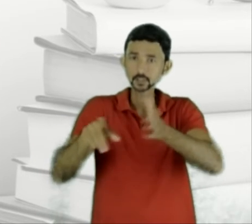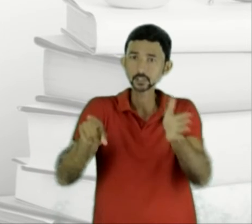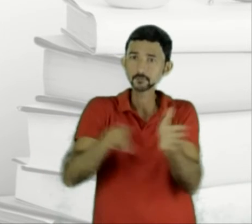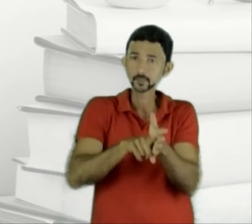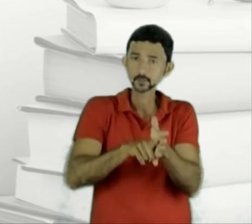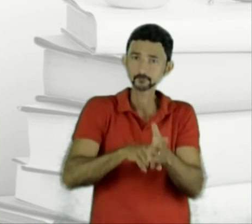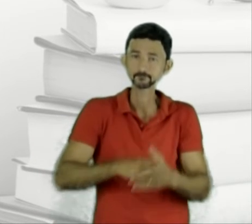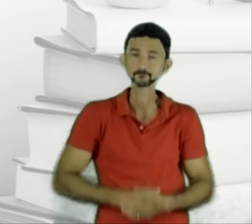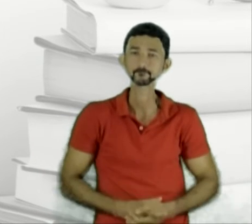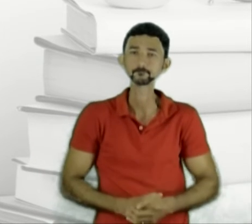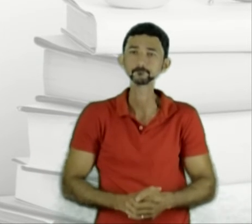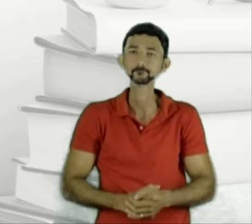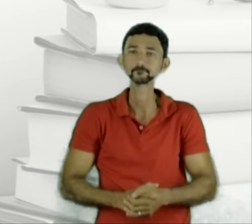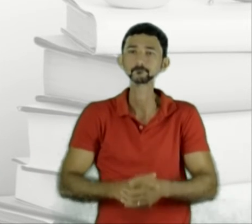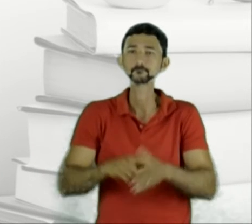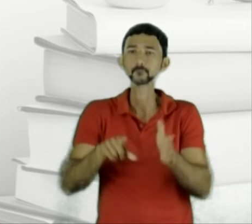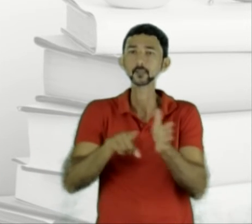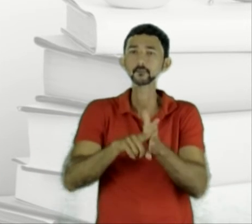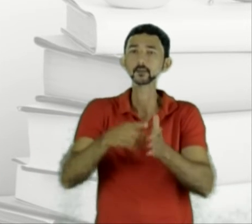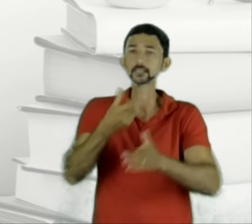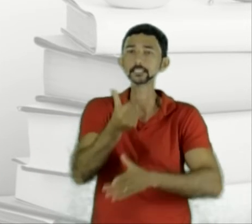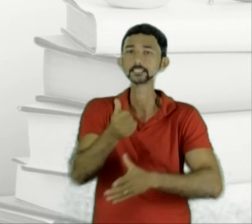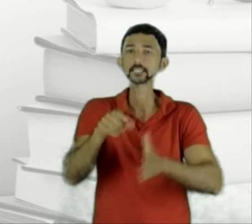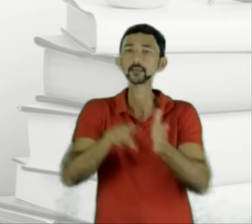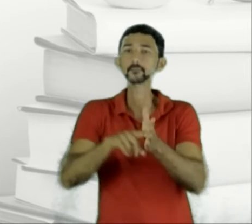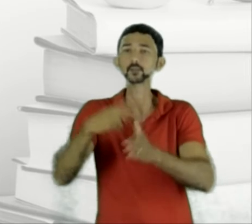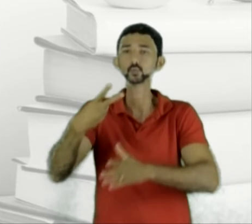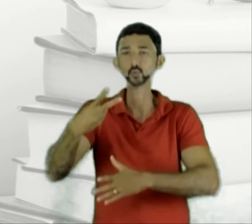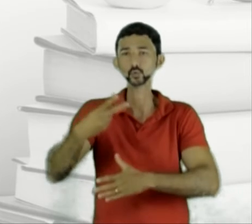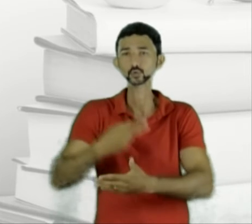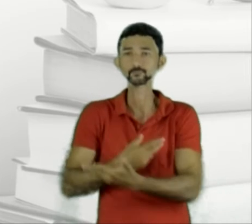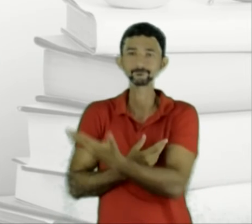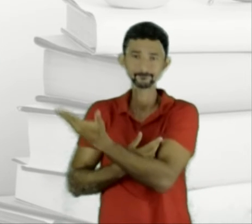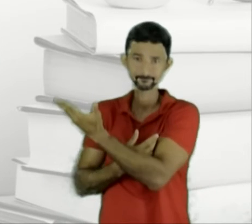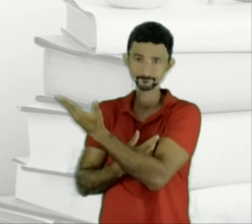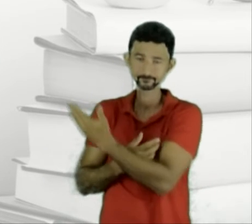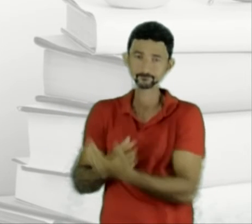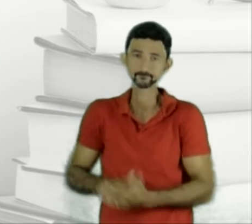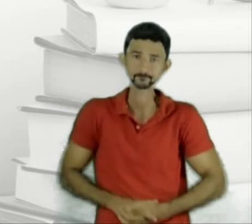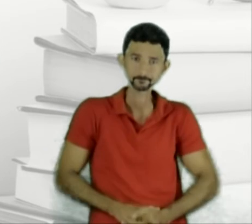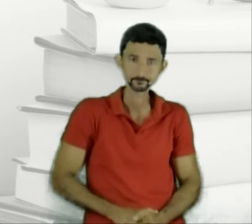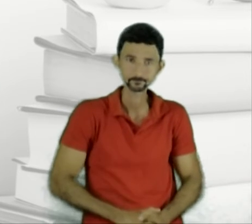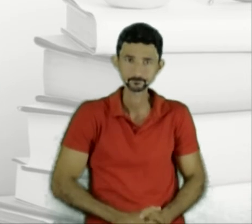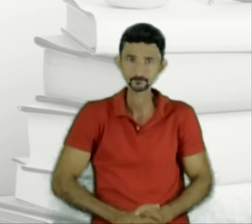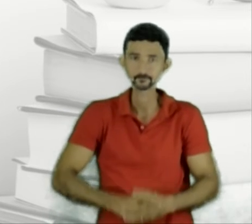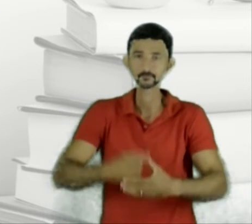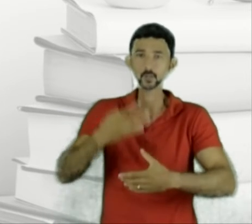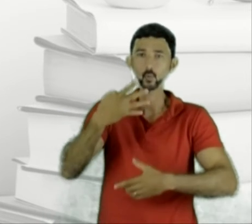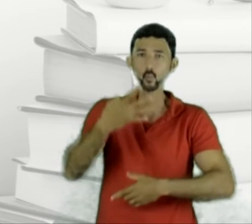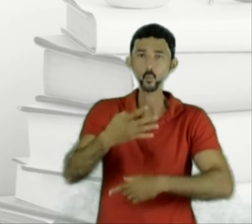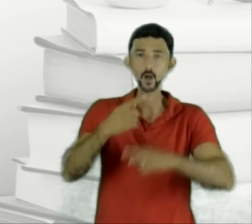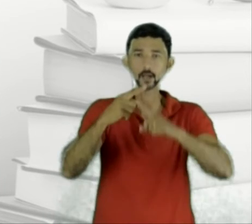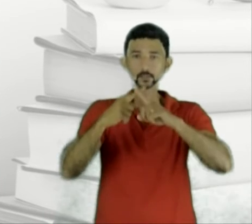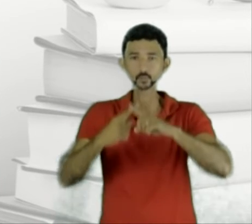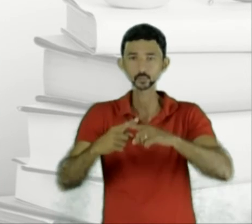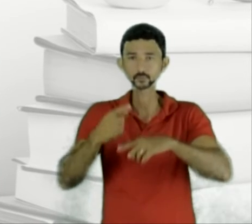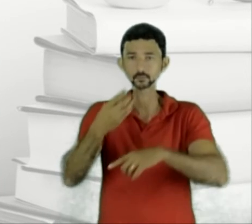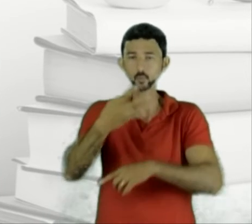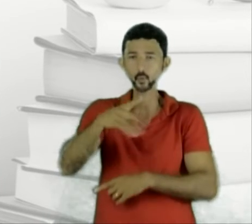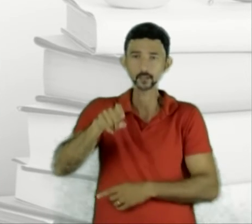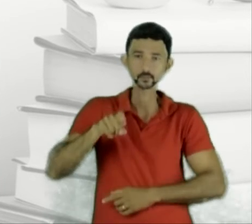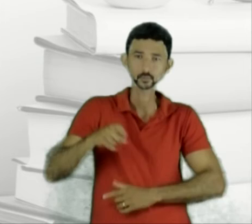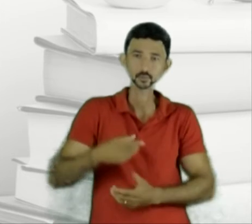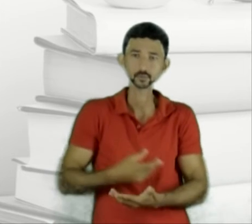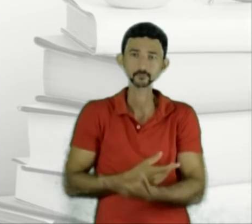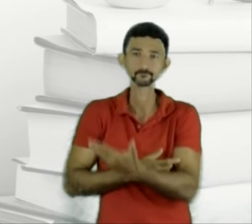subtraio os expoentes, ó, 6 menos 2, certo? Aí fica 4x, aí 6 menos